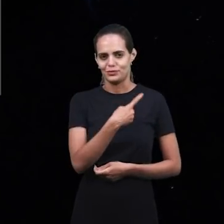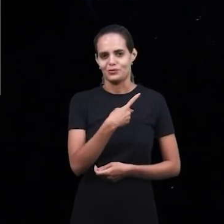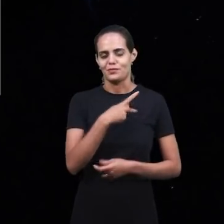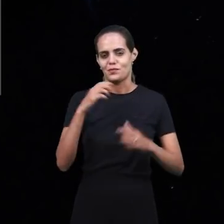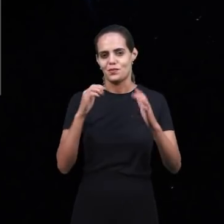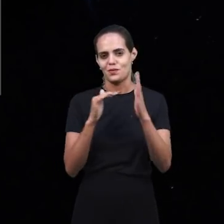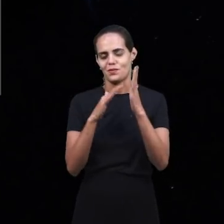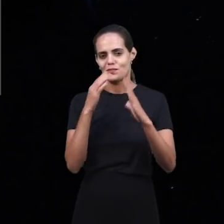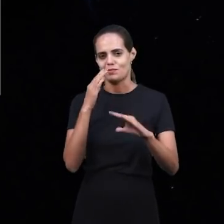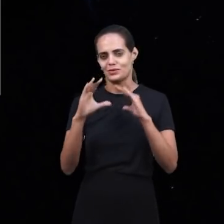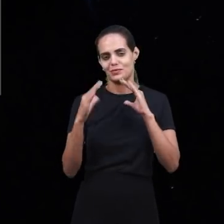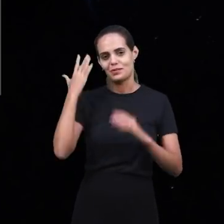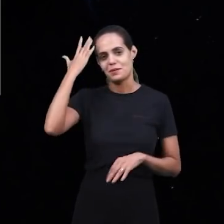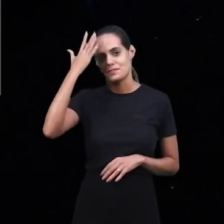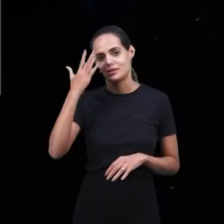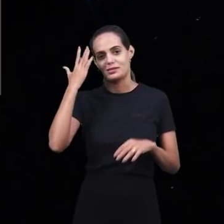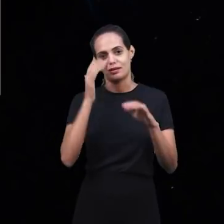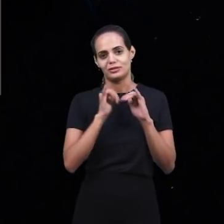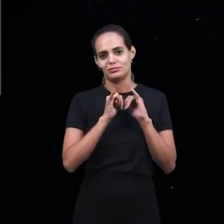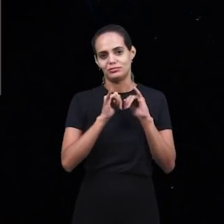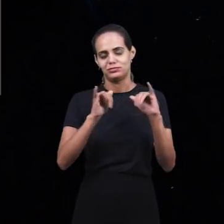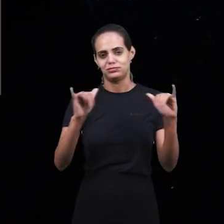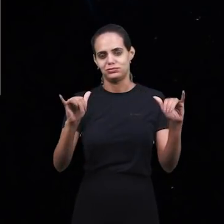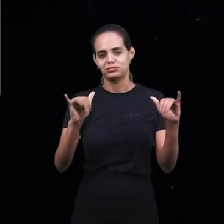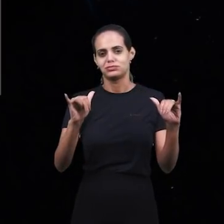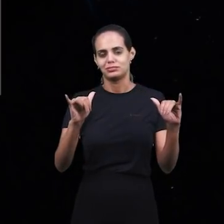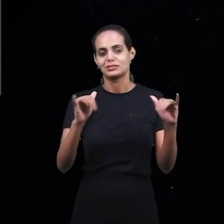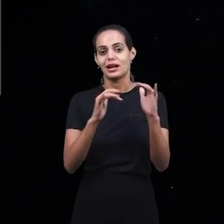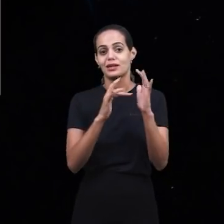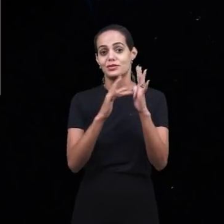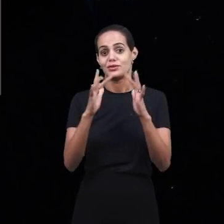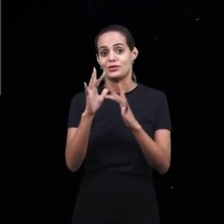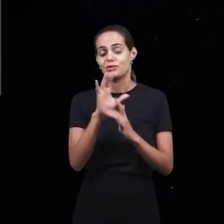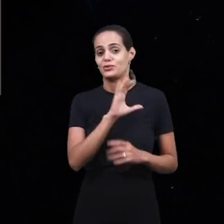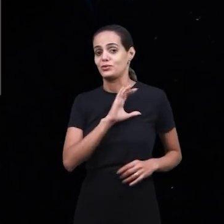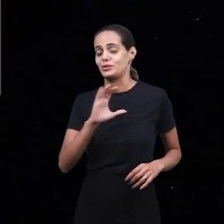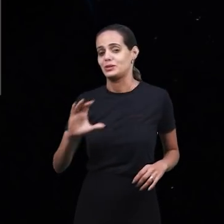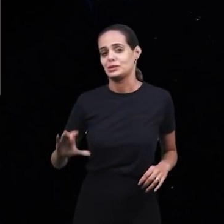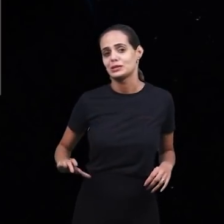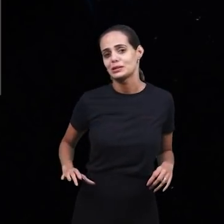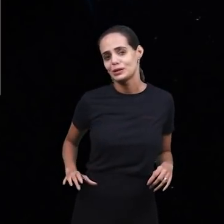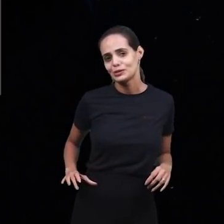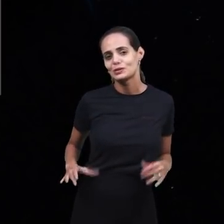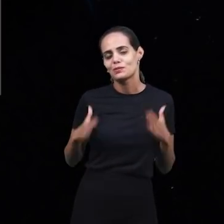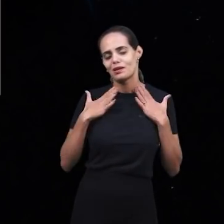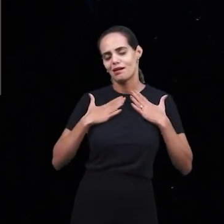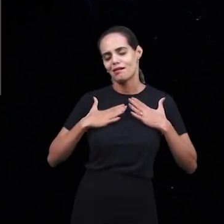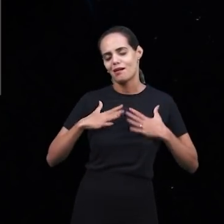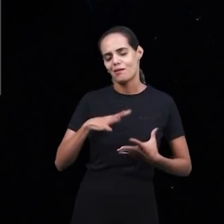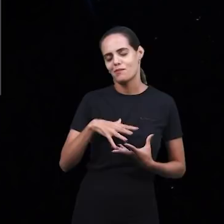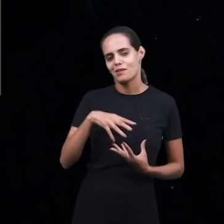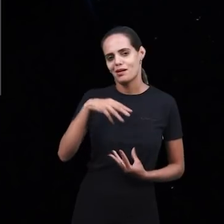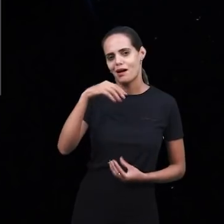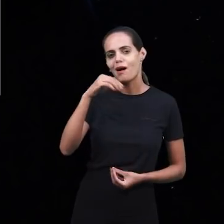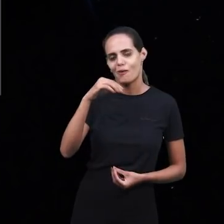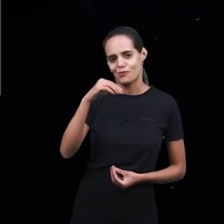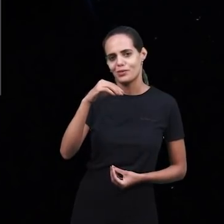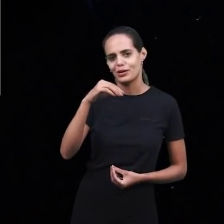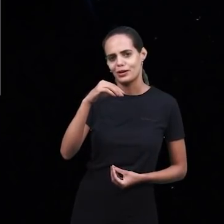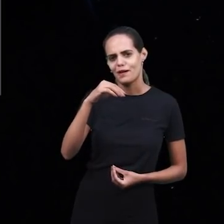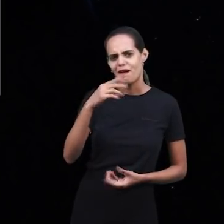canção cuja mensagem era Cristo que restaura a tempestade. Esta serva jamais voltou a duvidar de seu Senhor